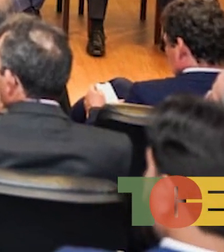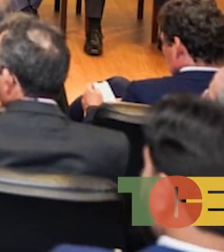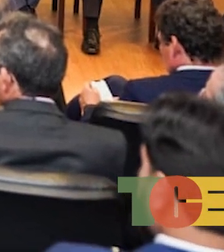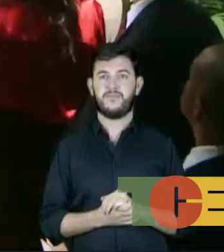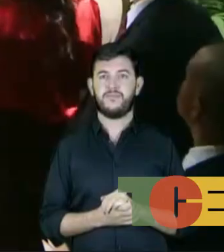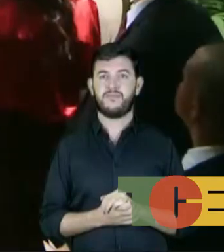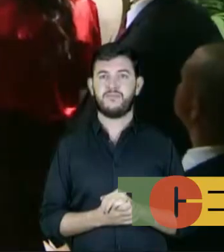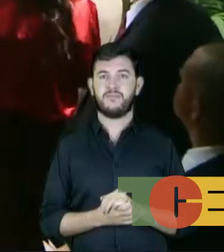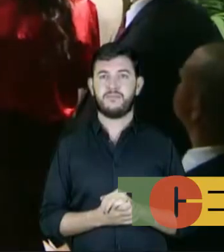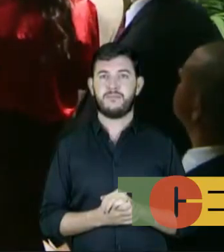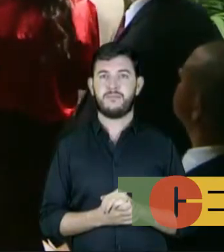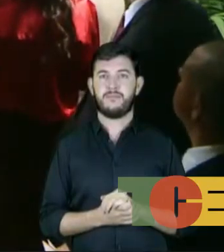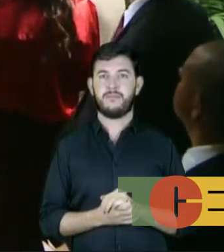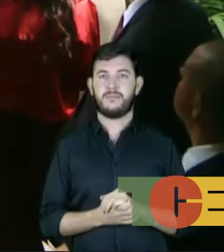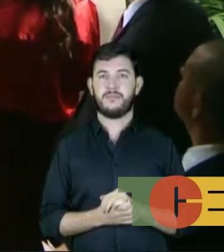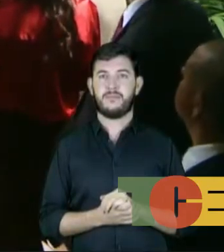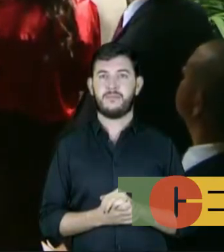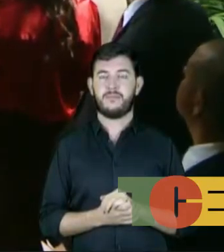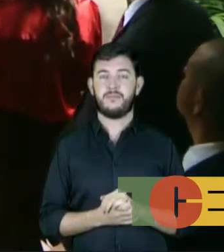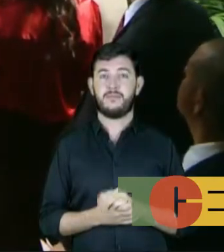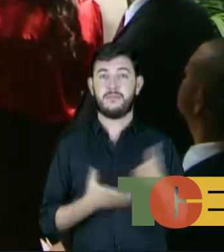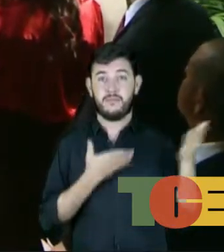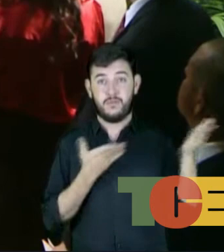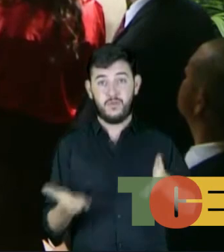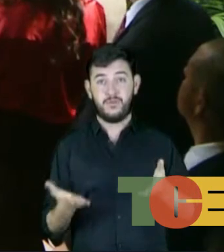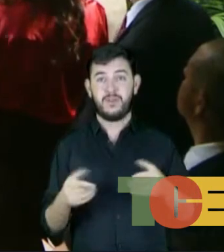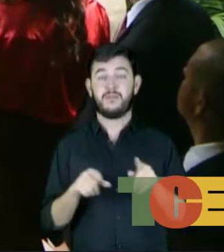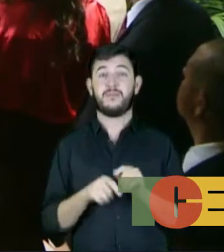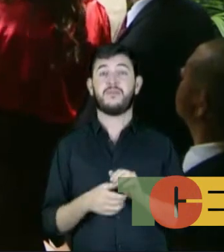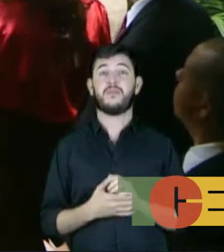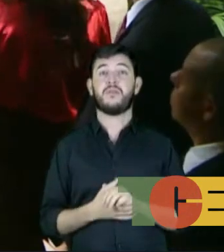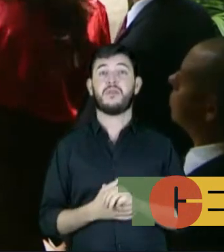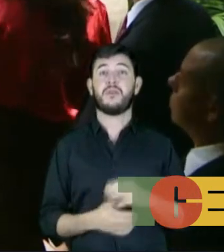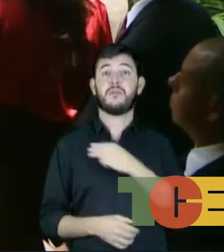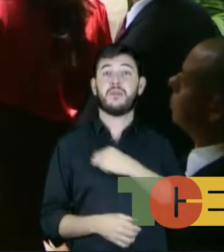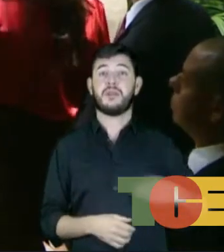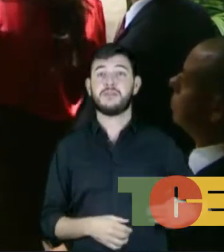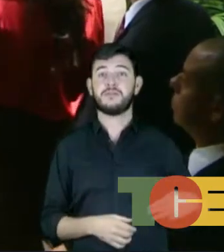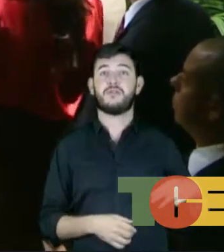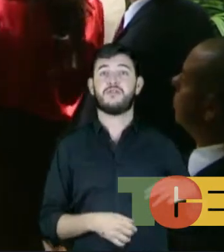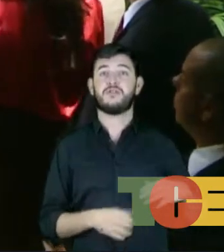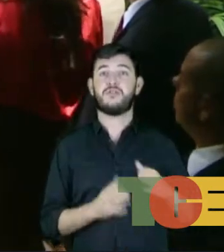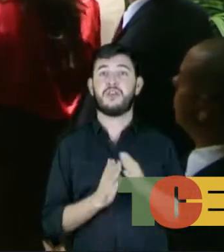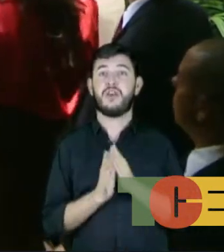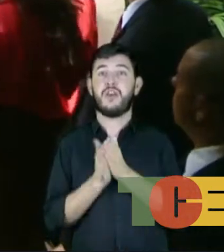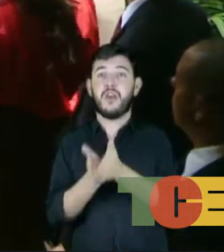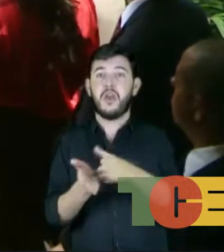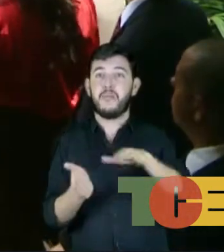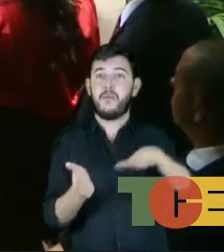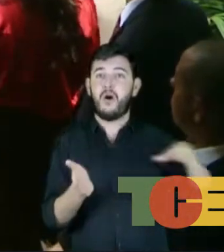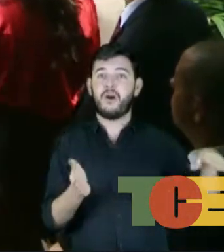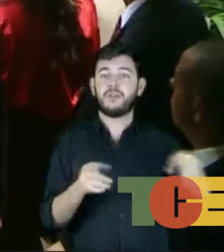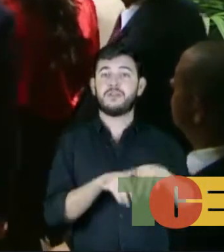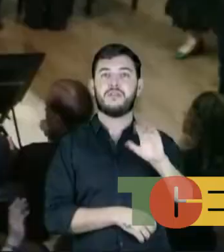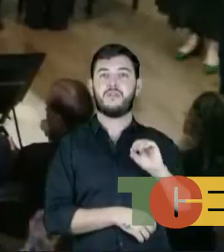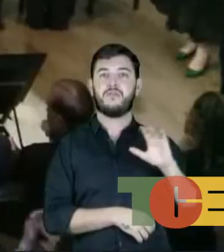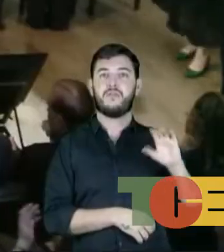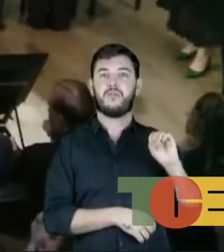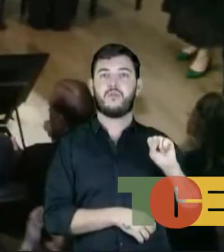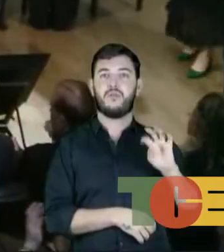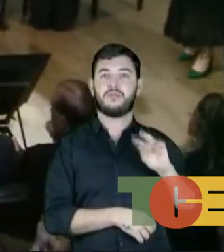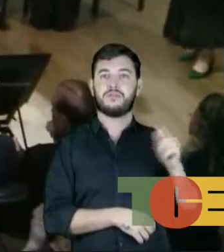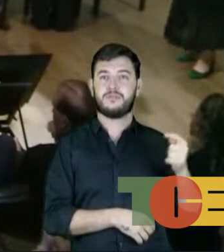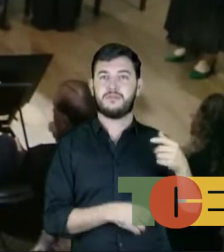2024-2025. A posse foi realizada no Auditório Ministro Pereira Lira, no Tribunal de Contas da União, em Brasília.